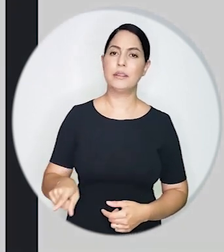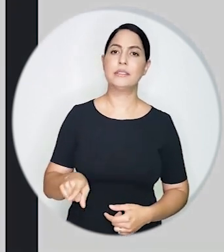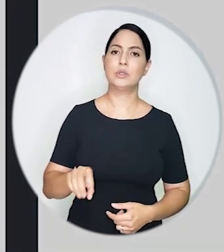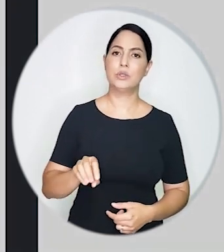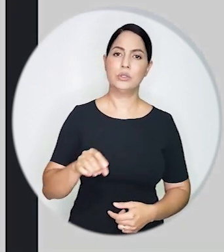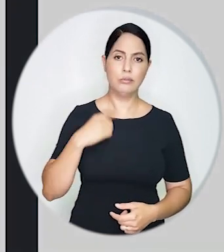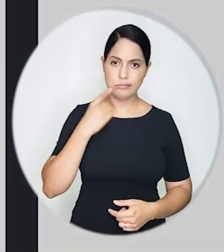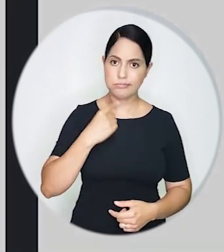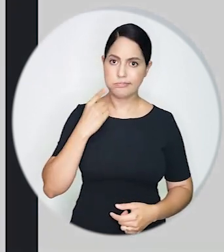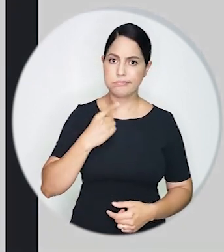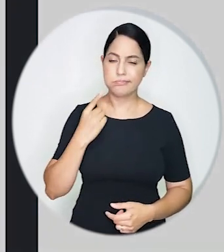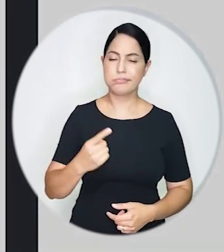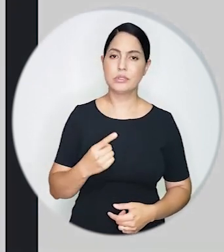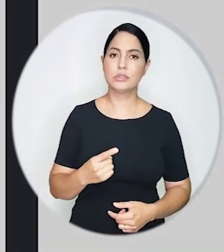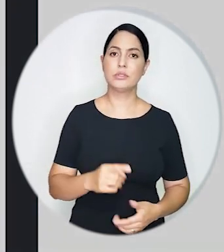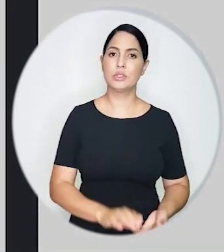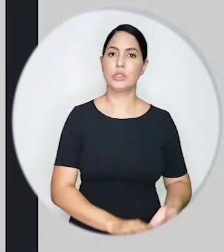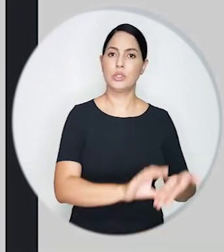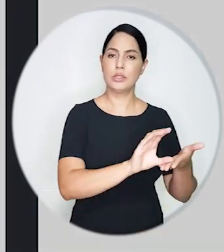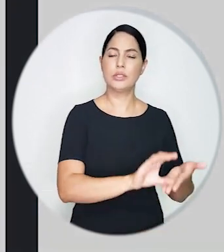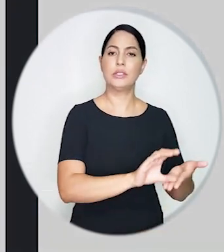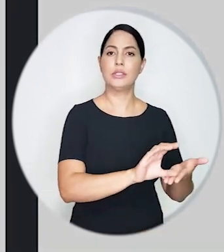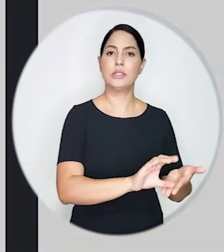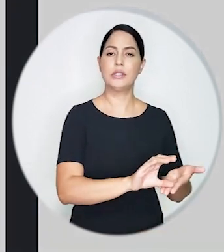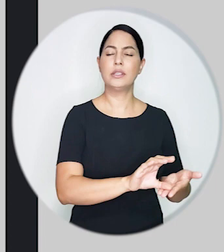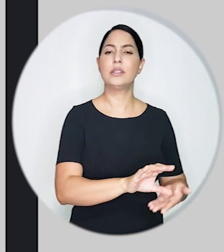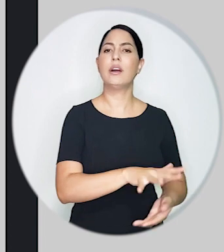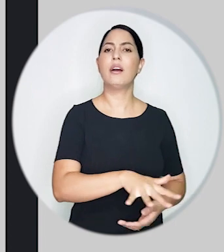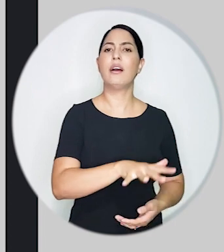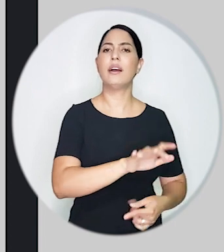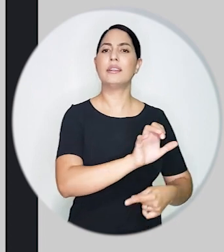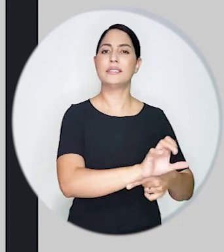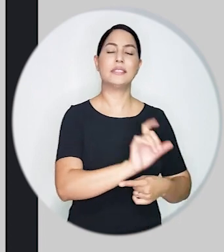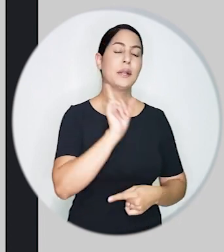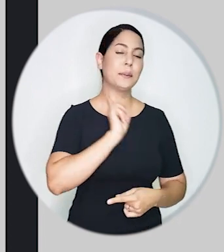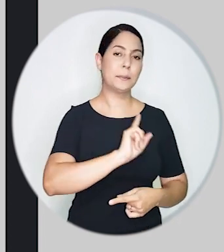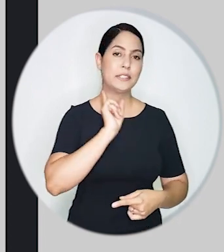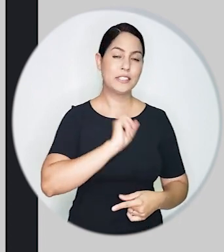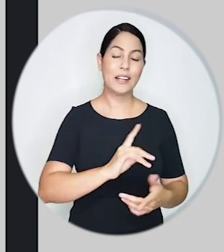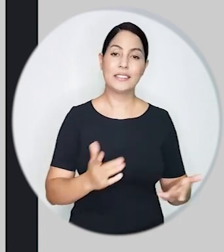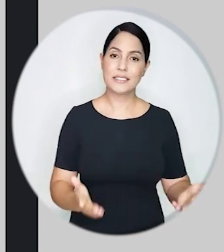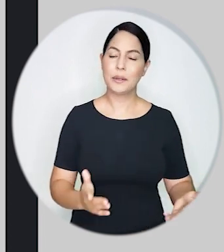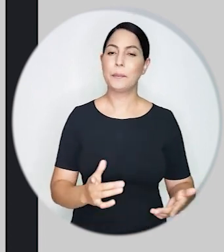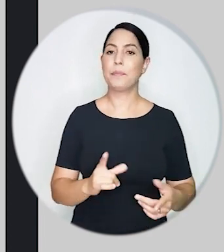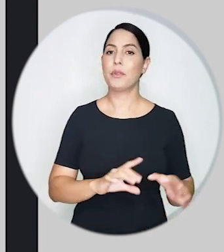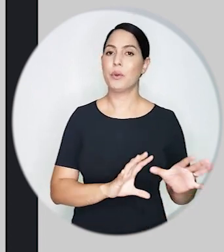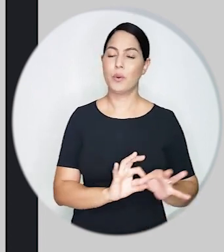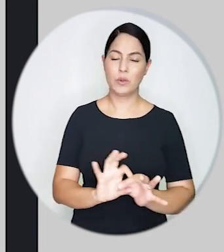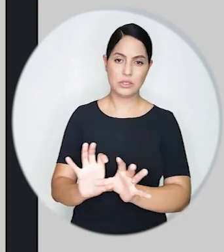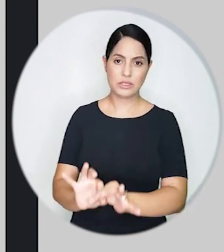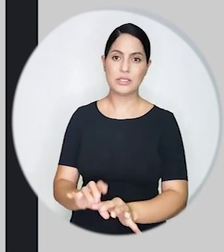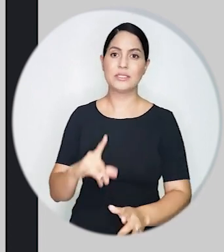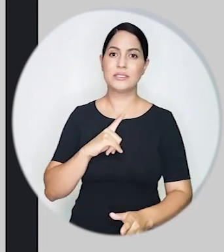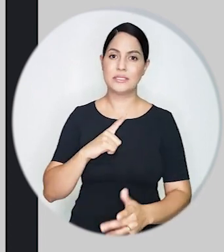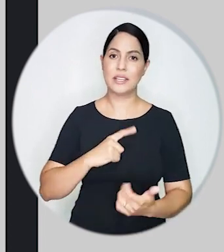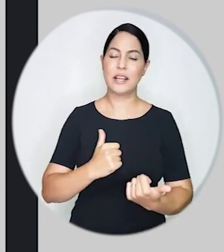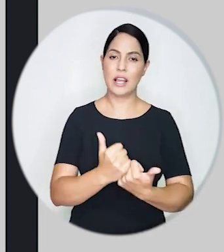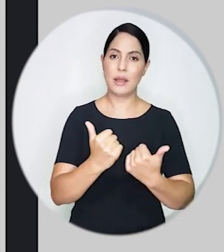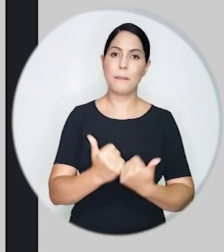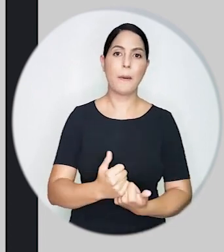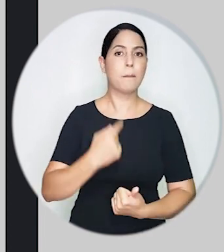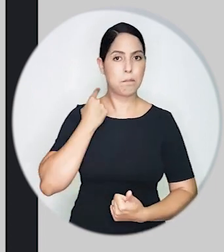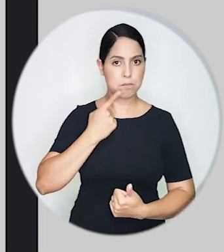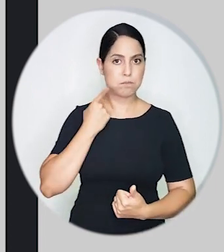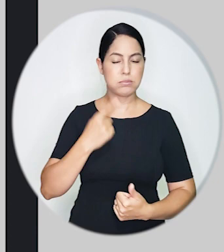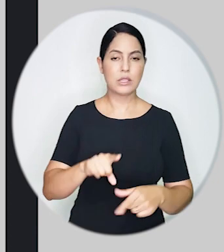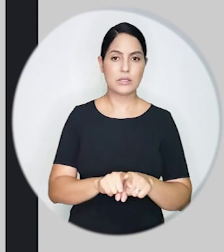OAB, Pacheco foi conselheiro seccional e federal pela OAB de Minas Gerais. Entre suas inúmeras contribuições à profissão, Foi presidente da